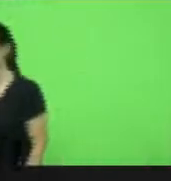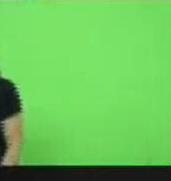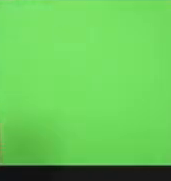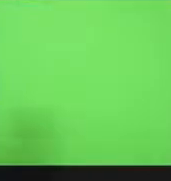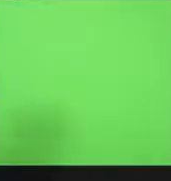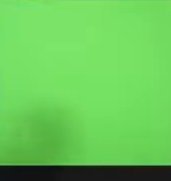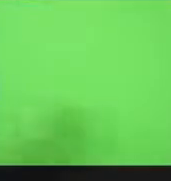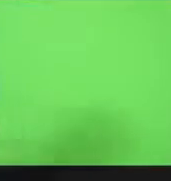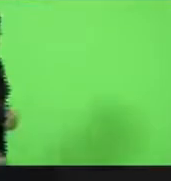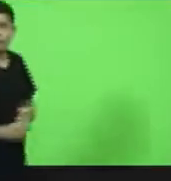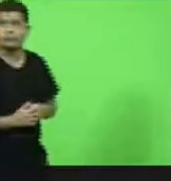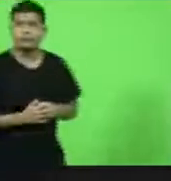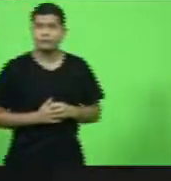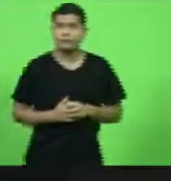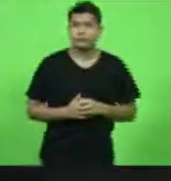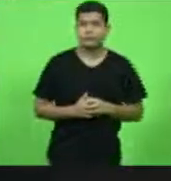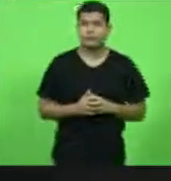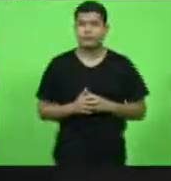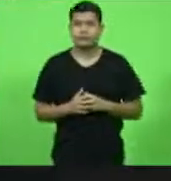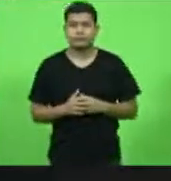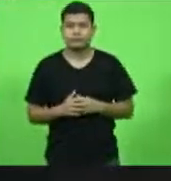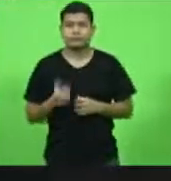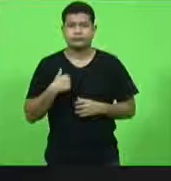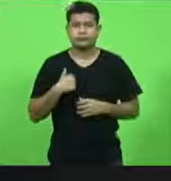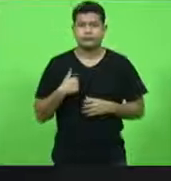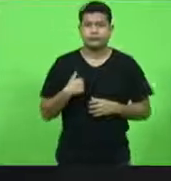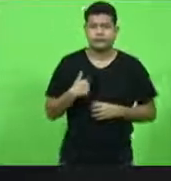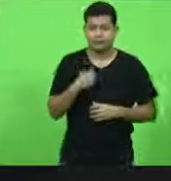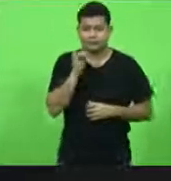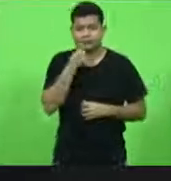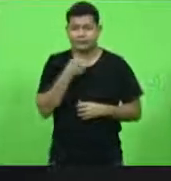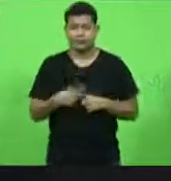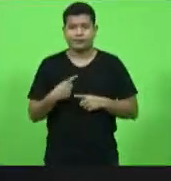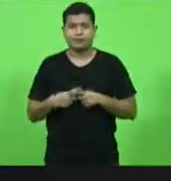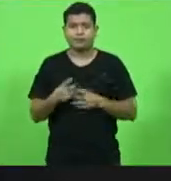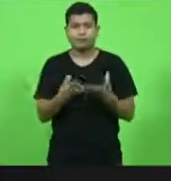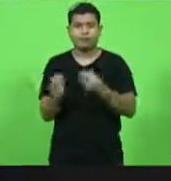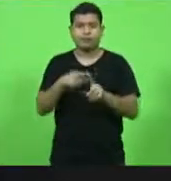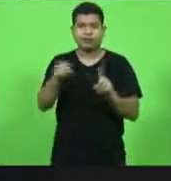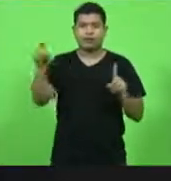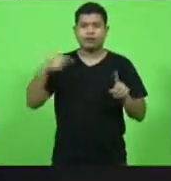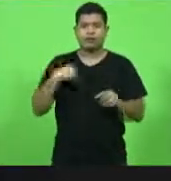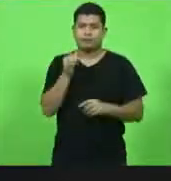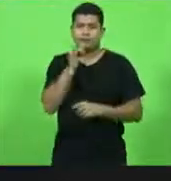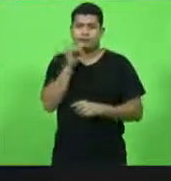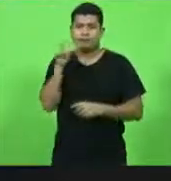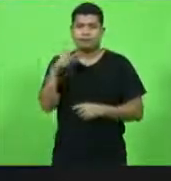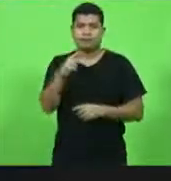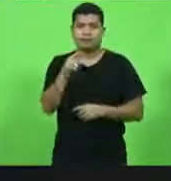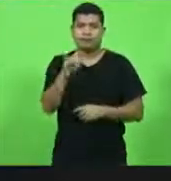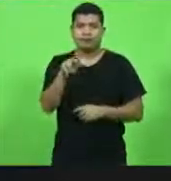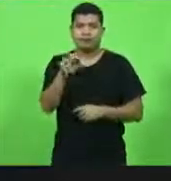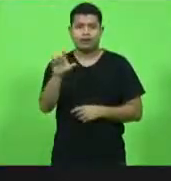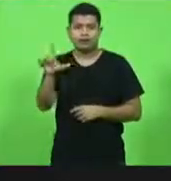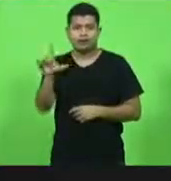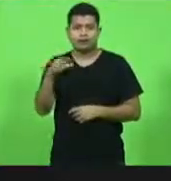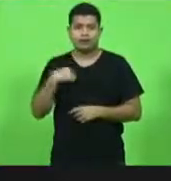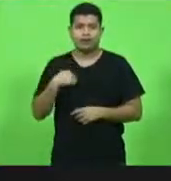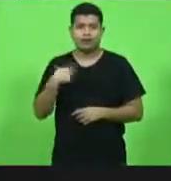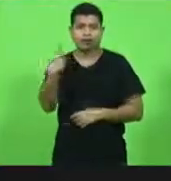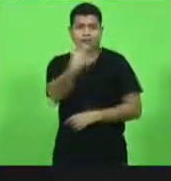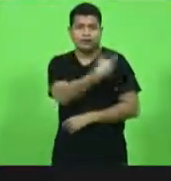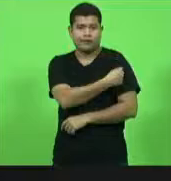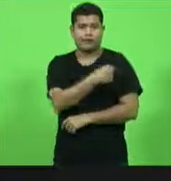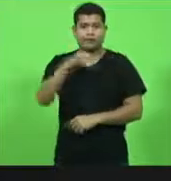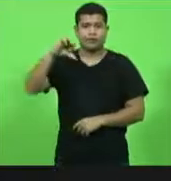também, é claro, a gente tem dados assim, pitoresco, Painel recebeu 9 doses, 9, né, o município de